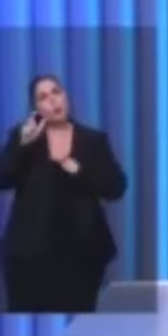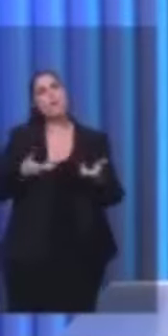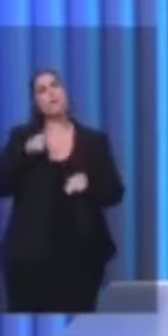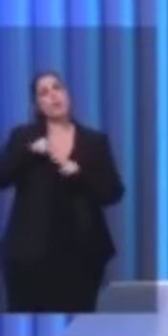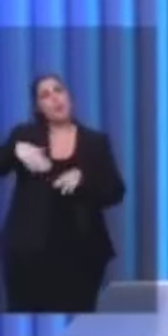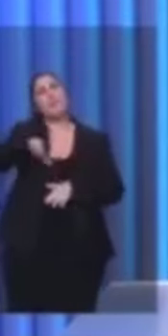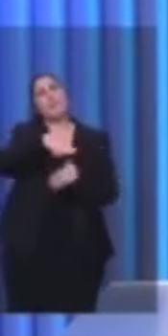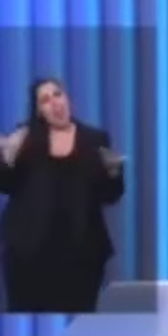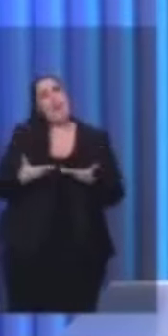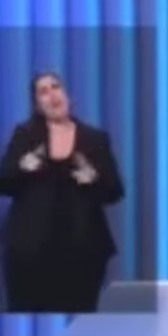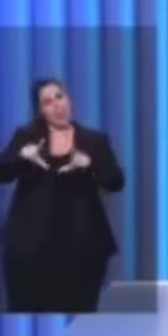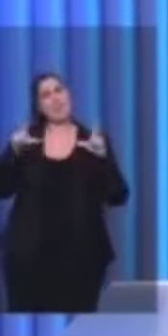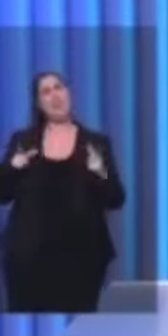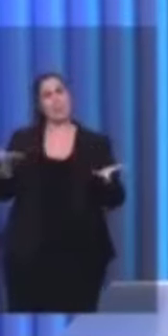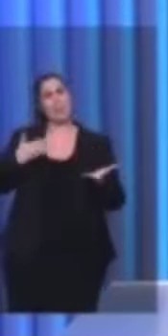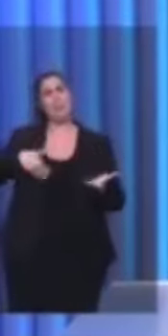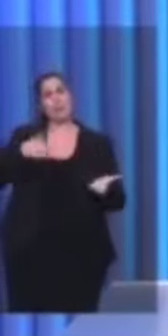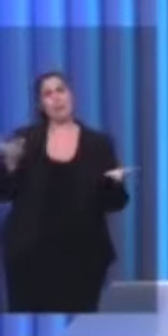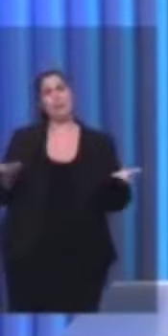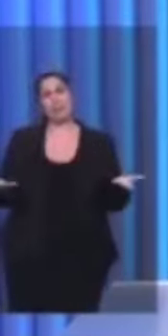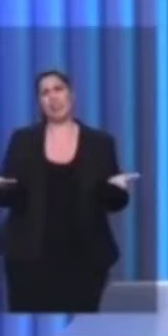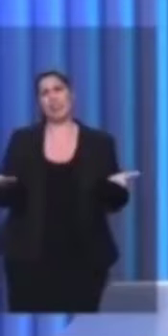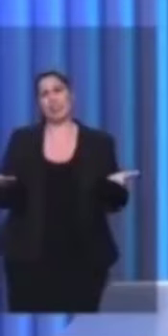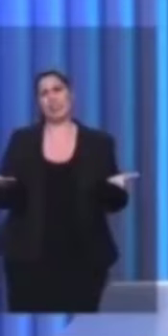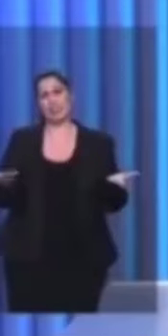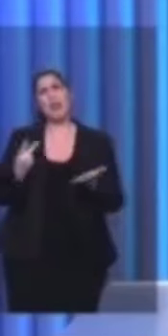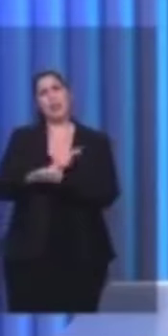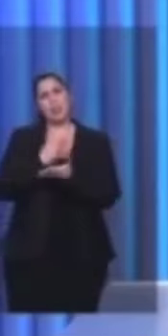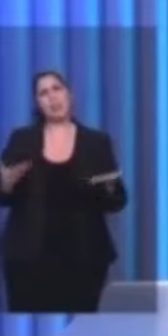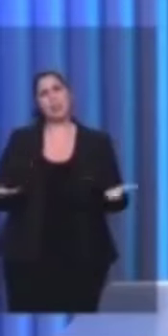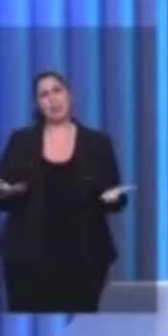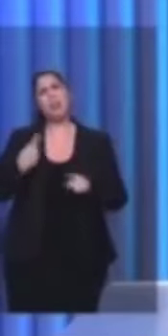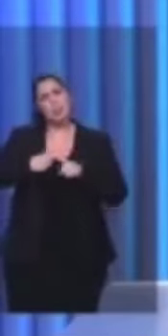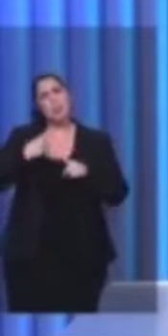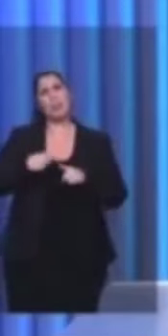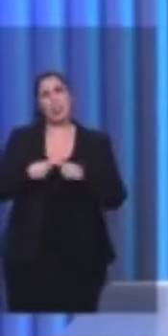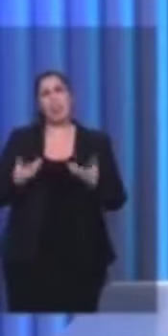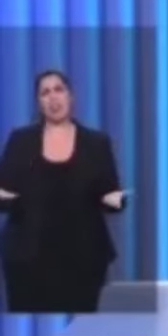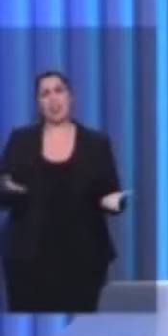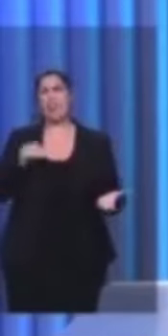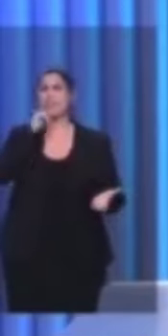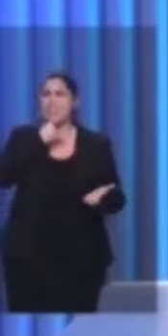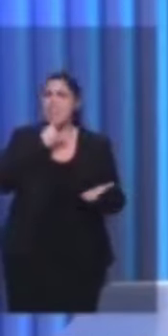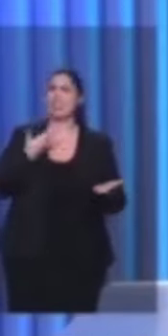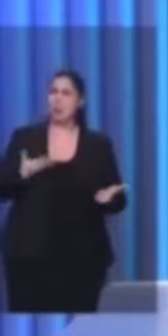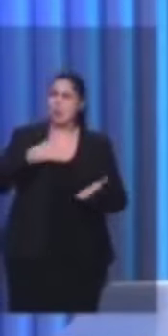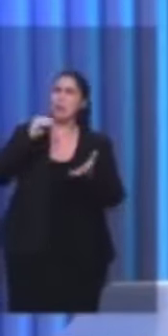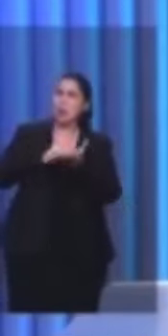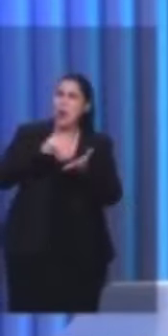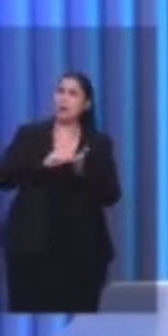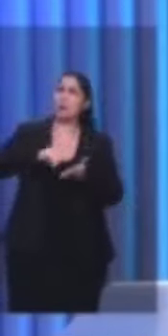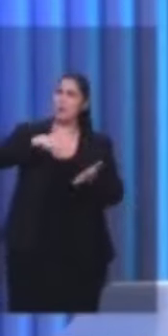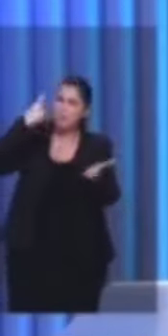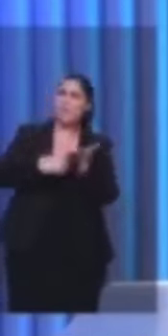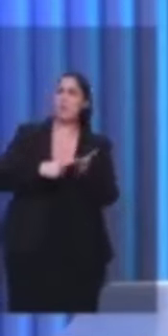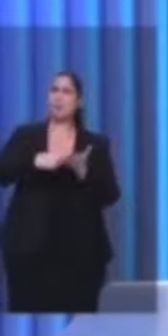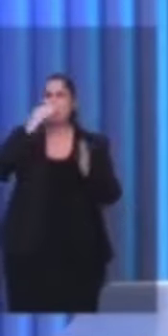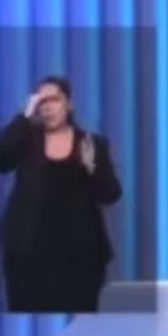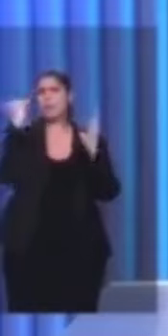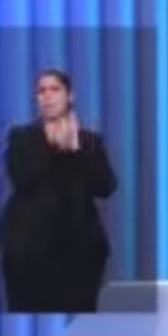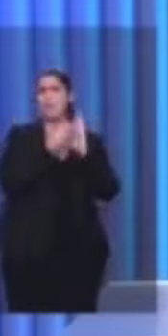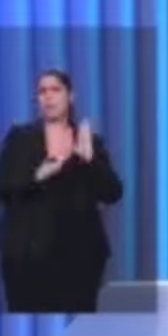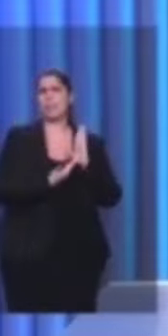neste momento está se desenrolando aqui, porque, infelizmente, não está havendo o cumprimento de